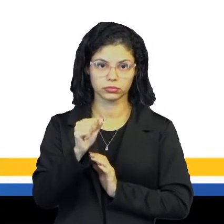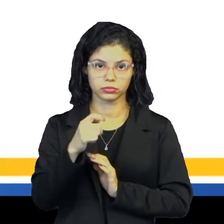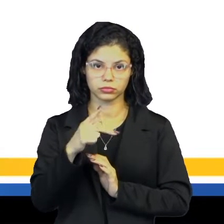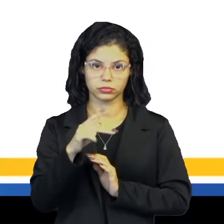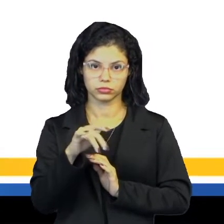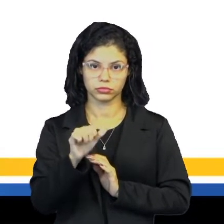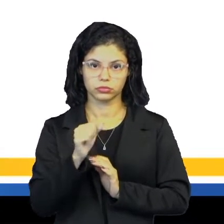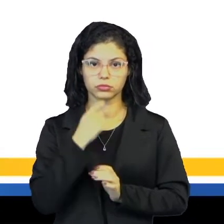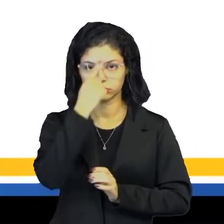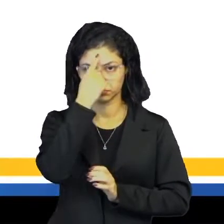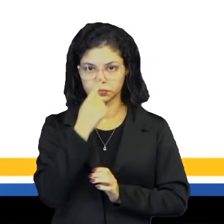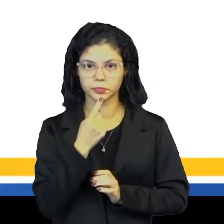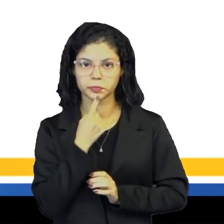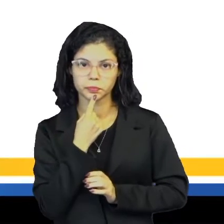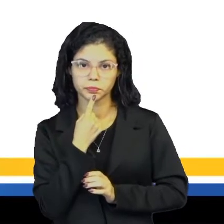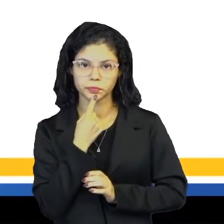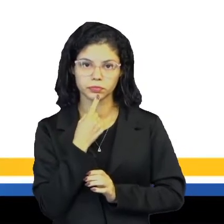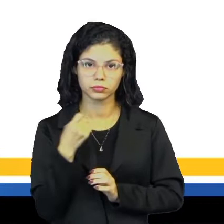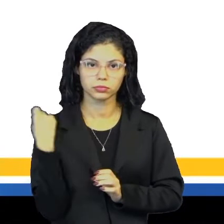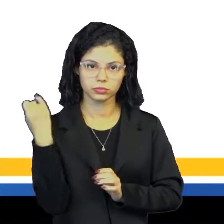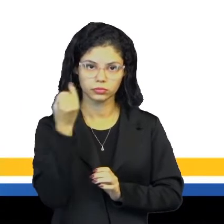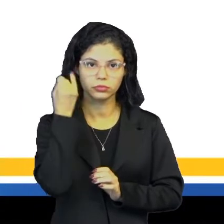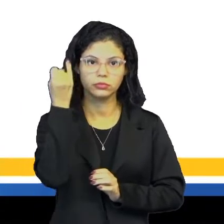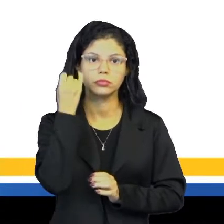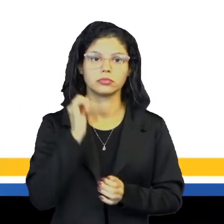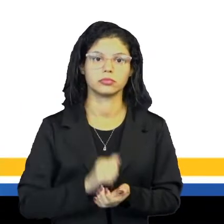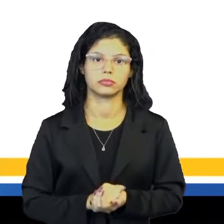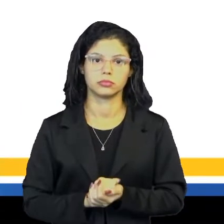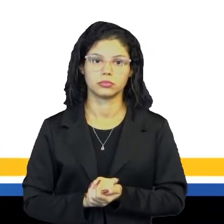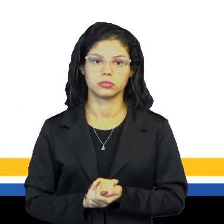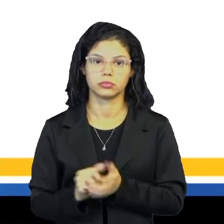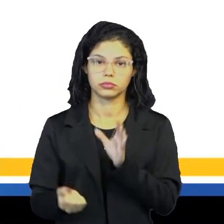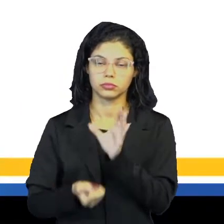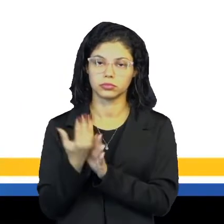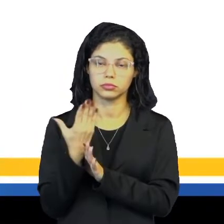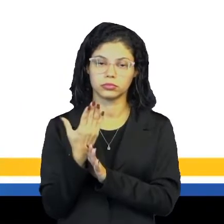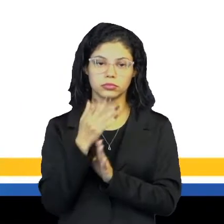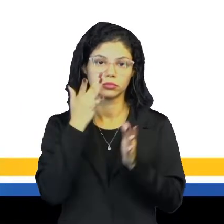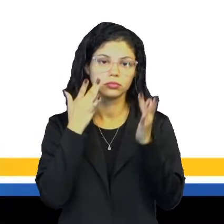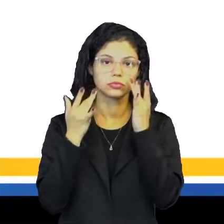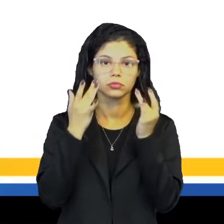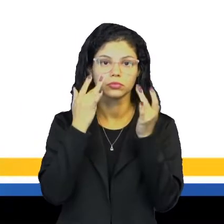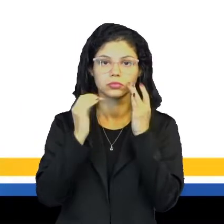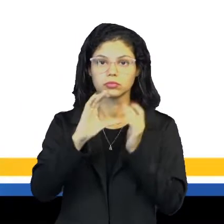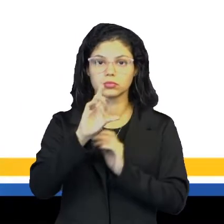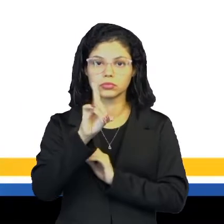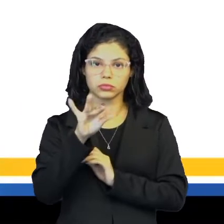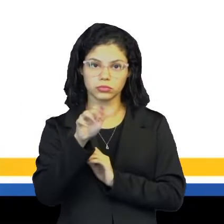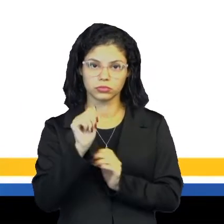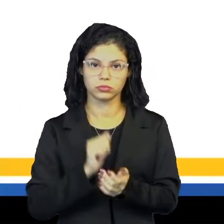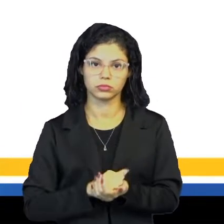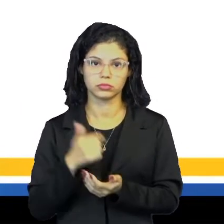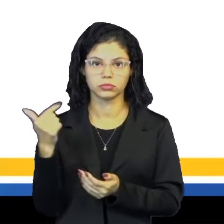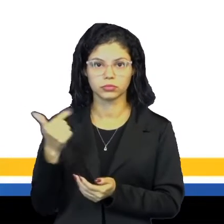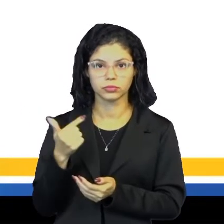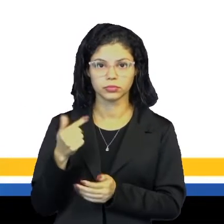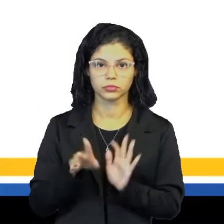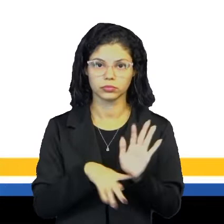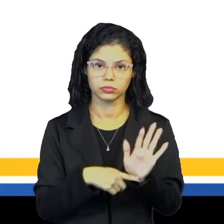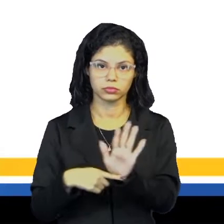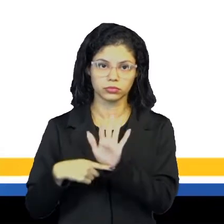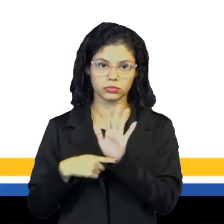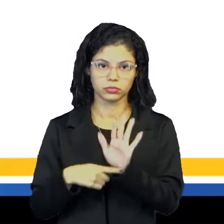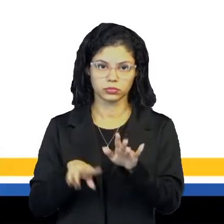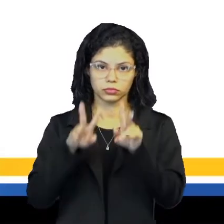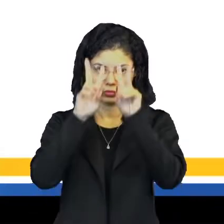grande importância, frisem esse nome para o surgimento do teatro ocidental. Segundo consta